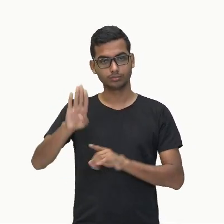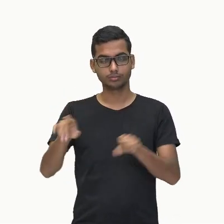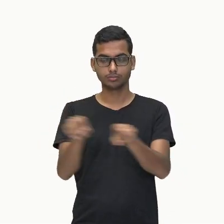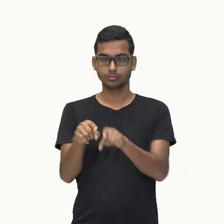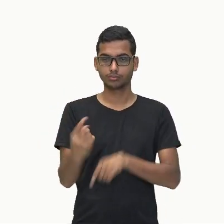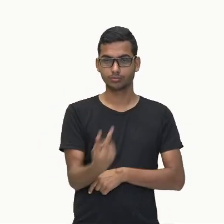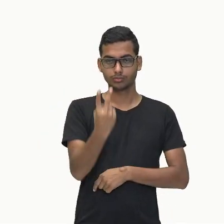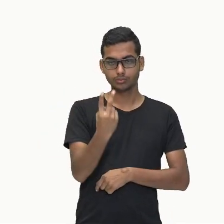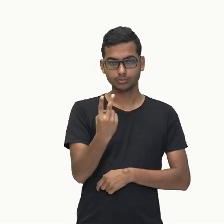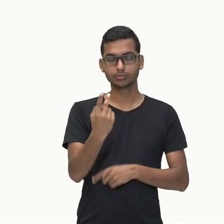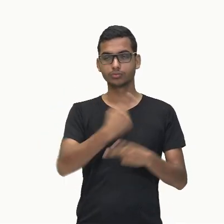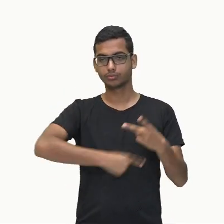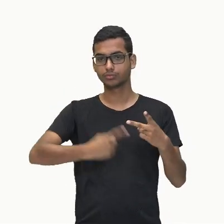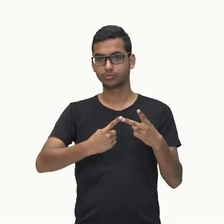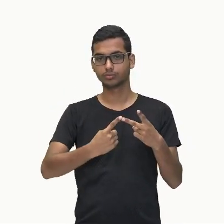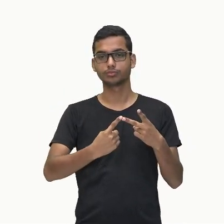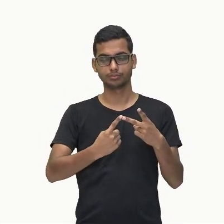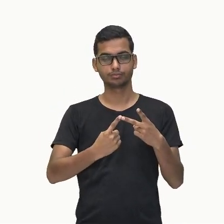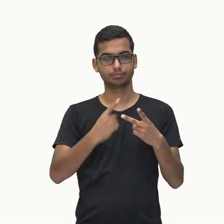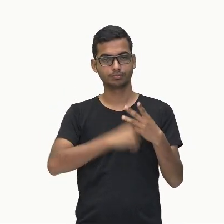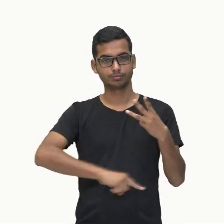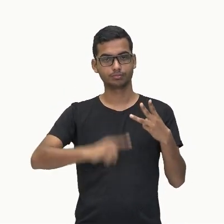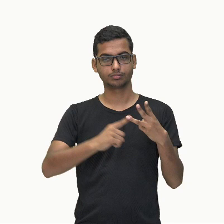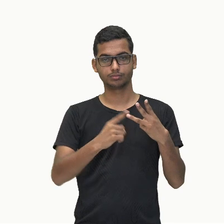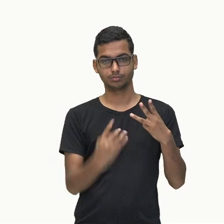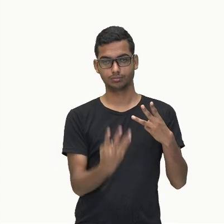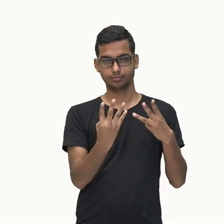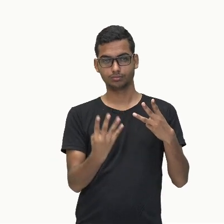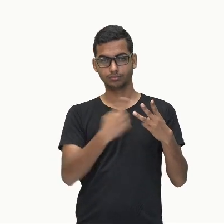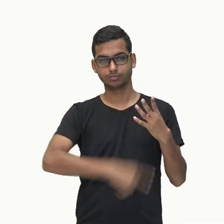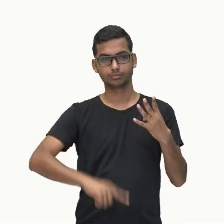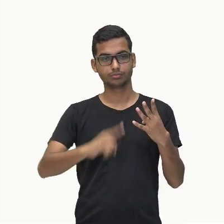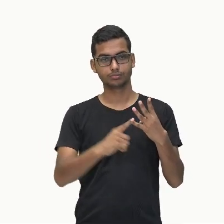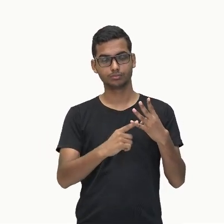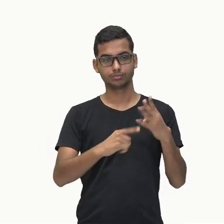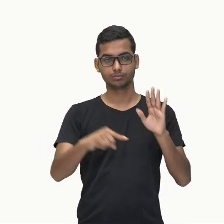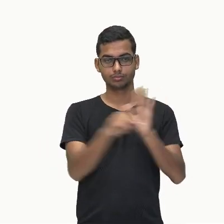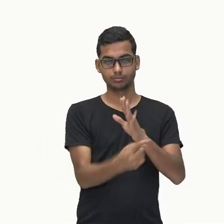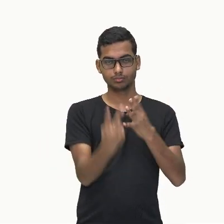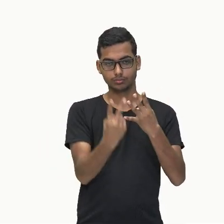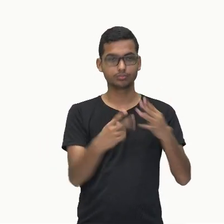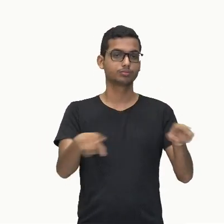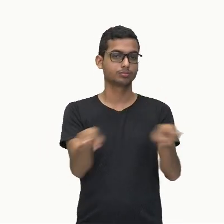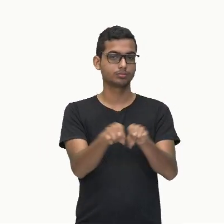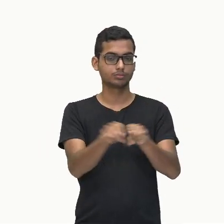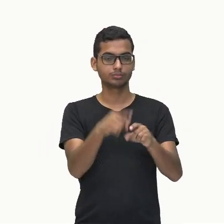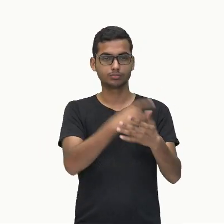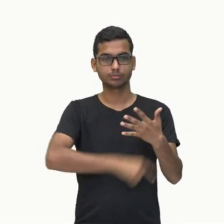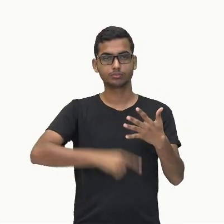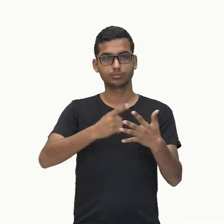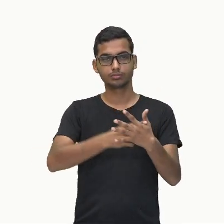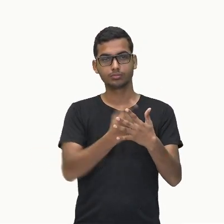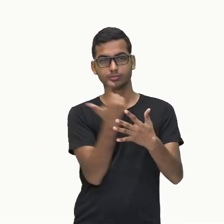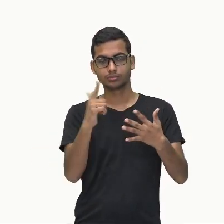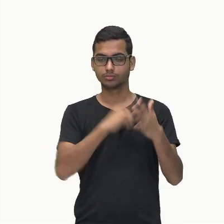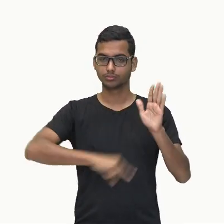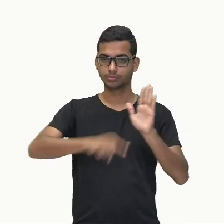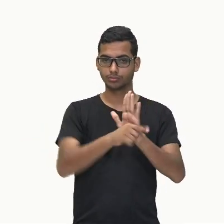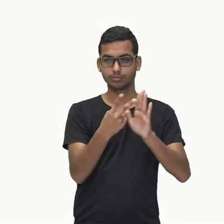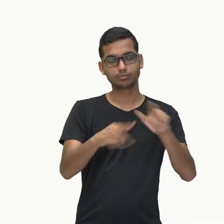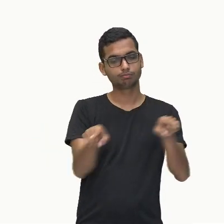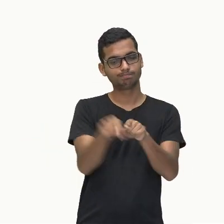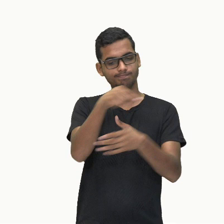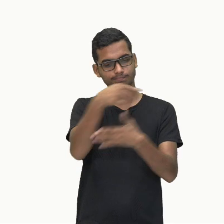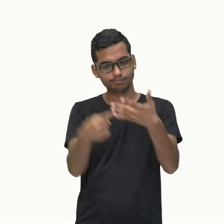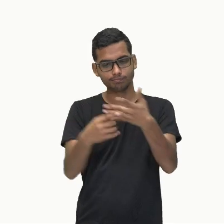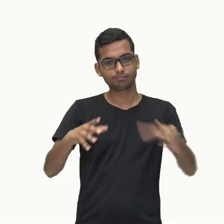B, o 4 está no conjunto B, o menos 2 está no conjunto B e, novamente, temos o